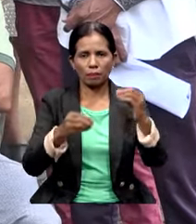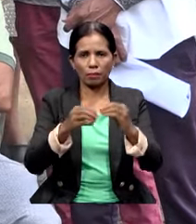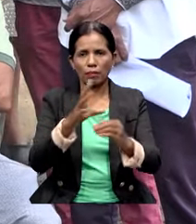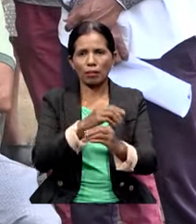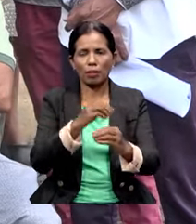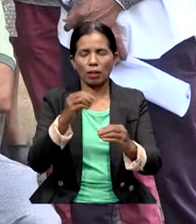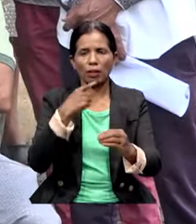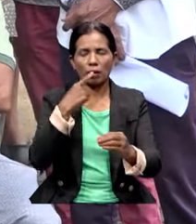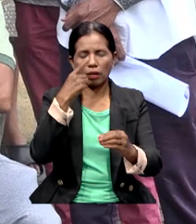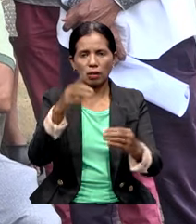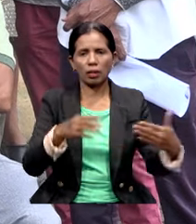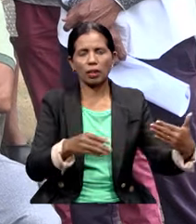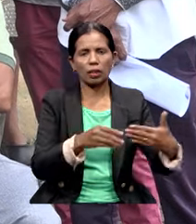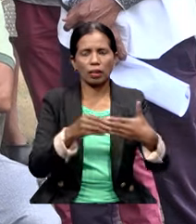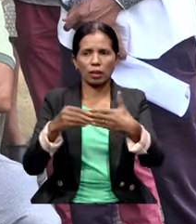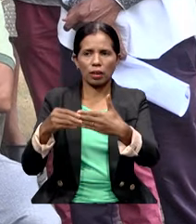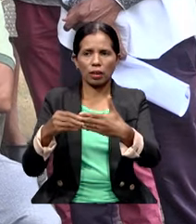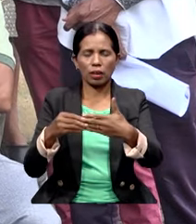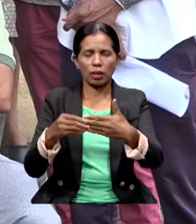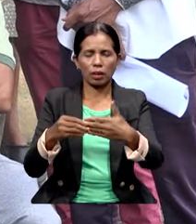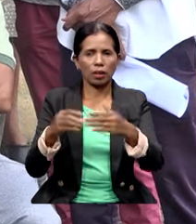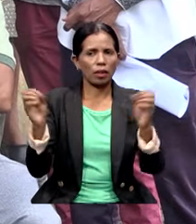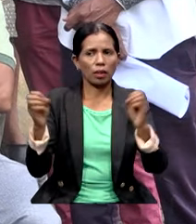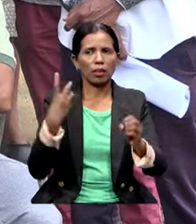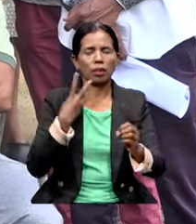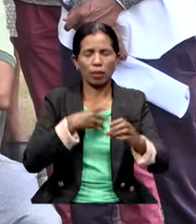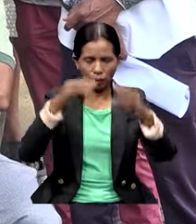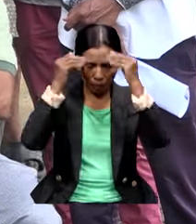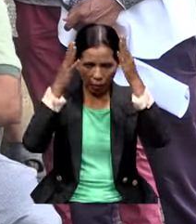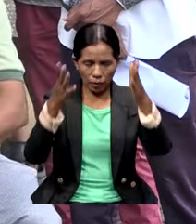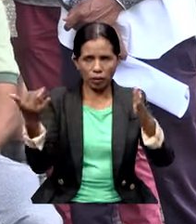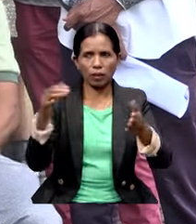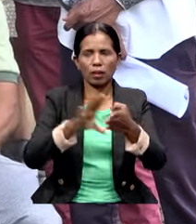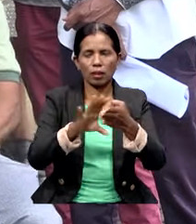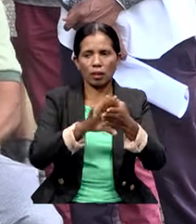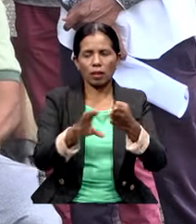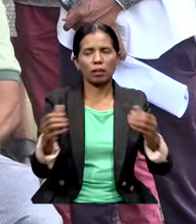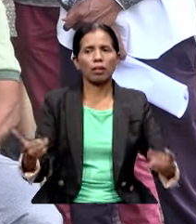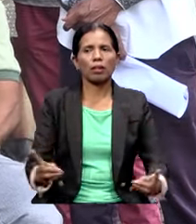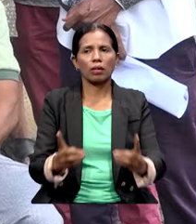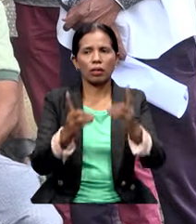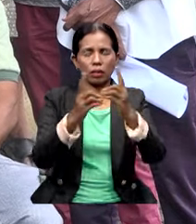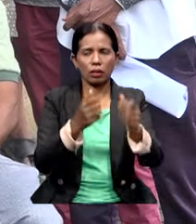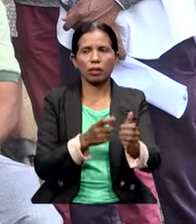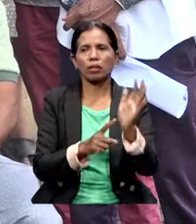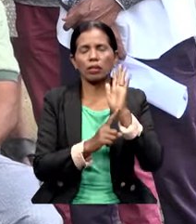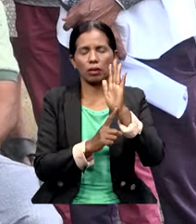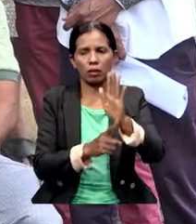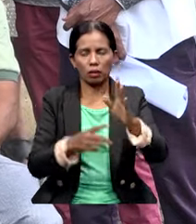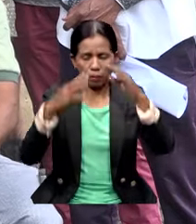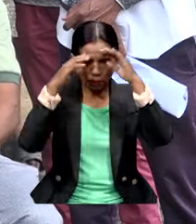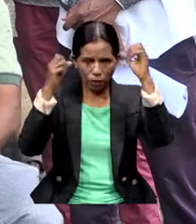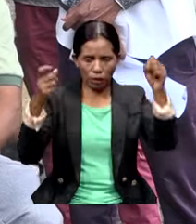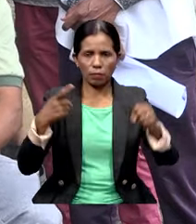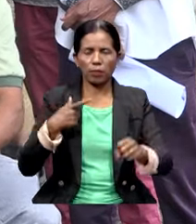Nacional. Nebe lidera, hus. Nebe la considera. Ame professor reclamante, minha carta pedido de audiência. Nebe dirige, para sua excelência, presidente do